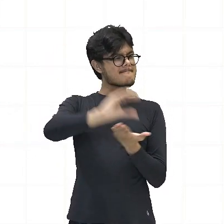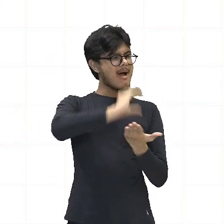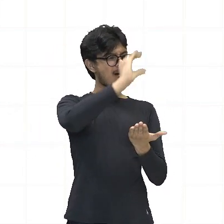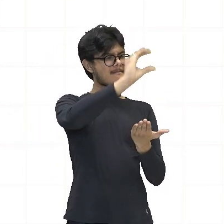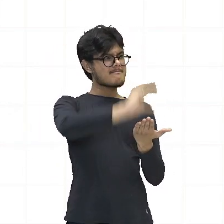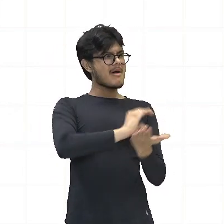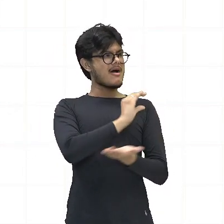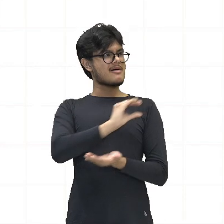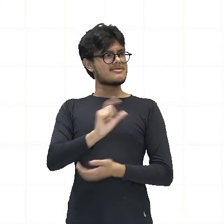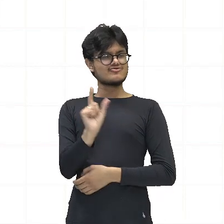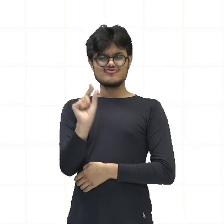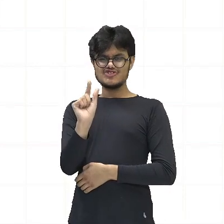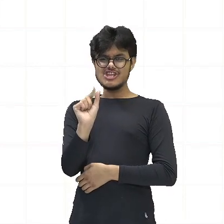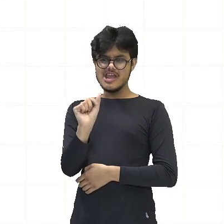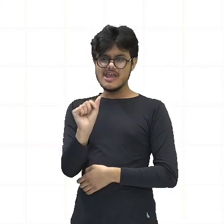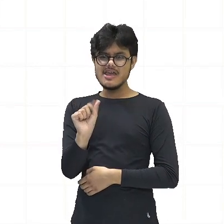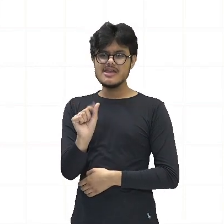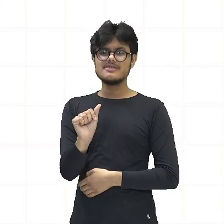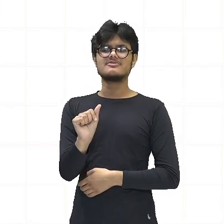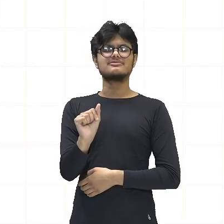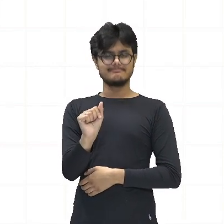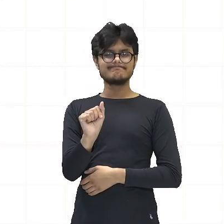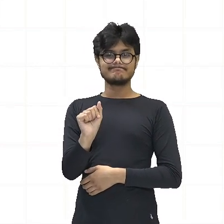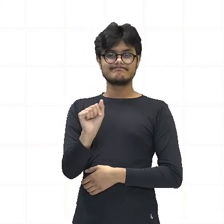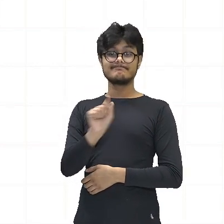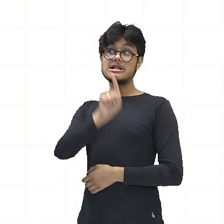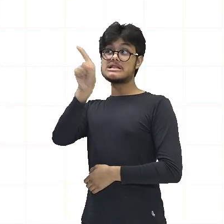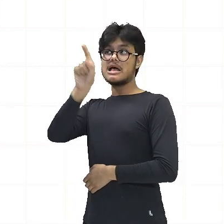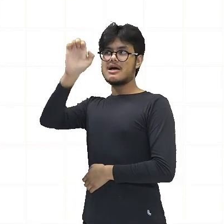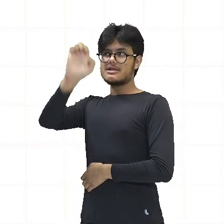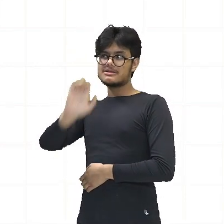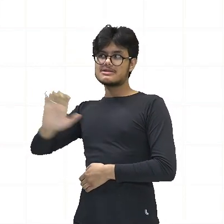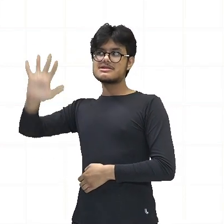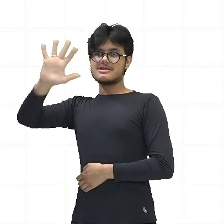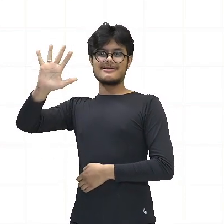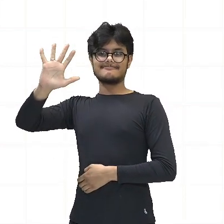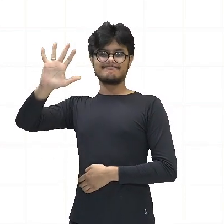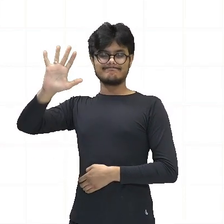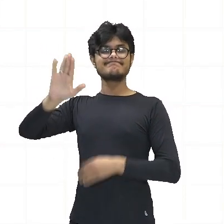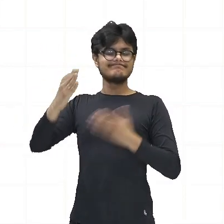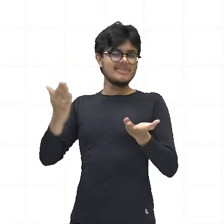capitais lá na Europa, o que serviu para